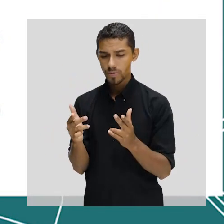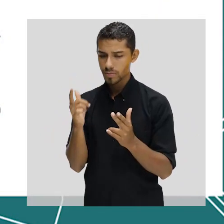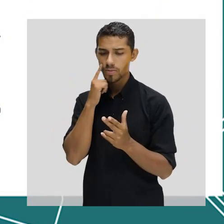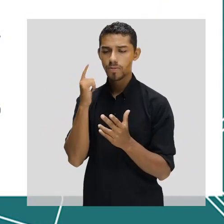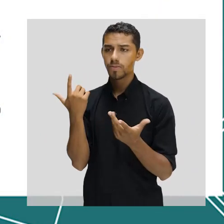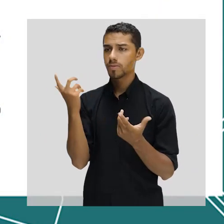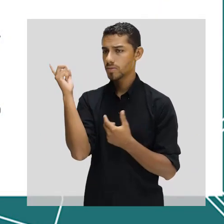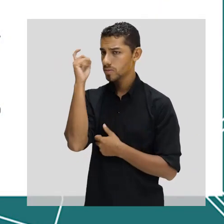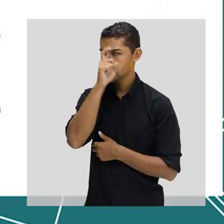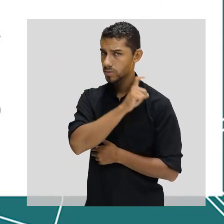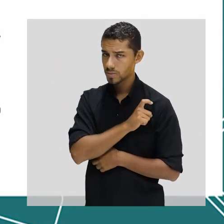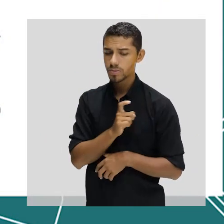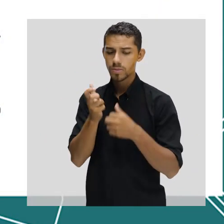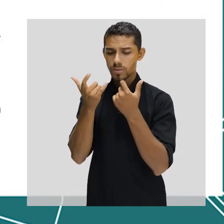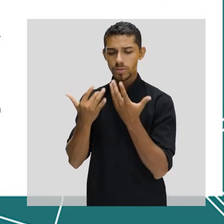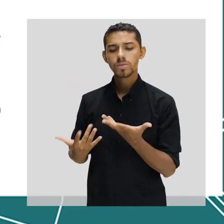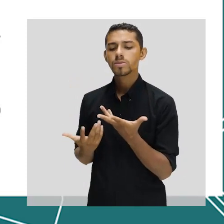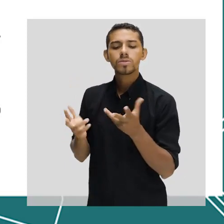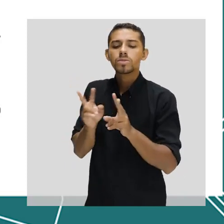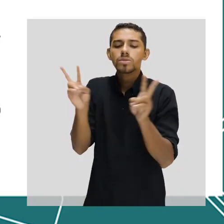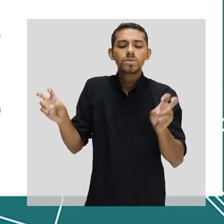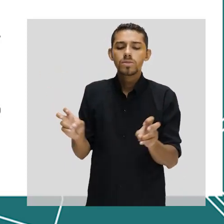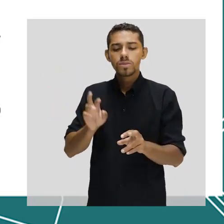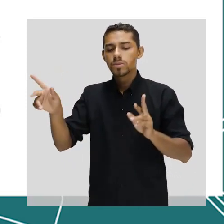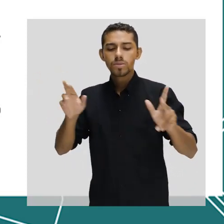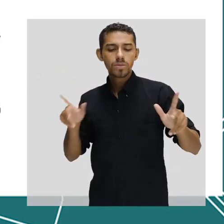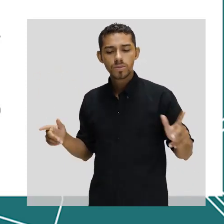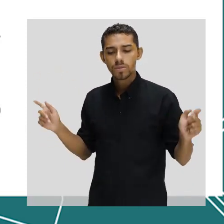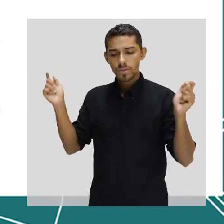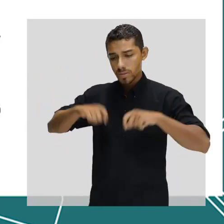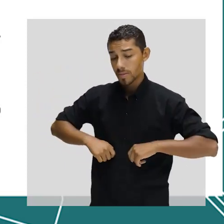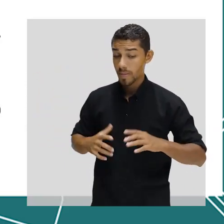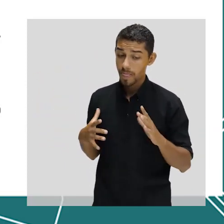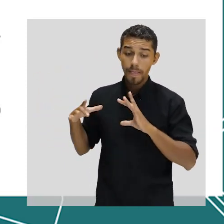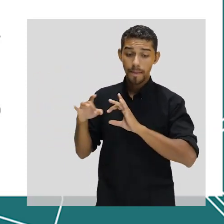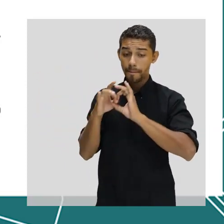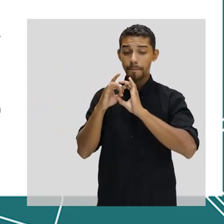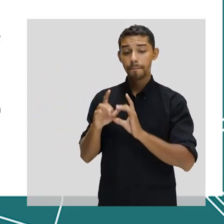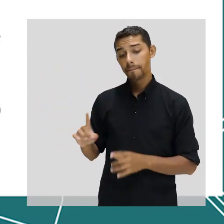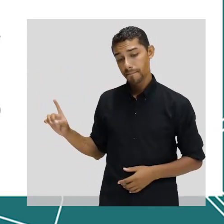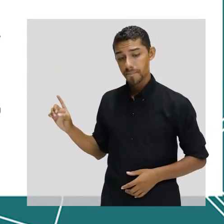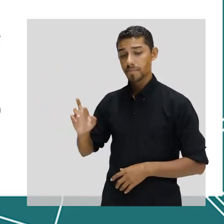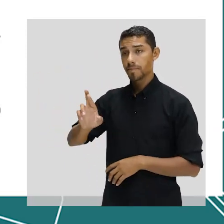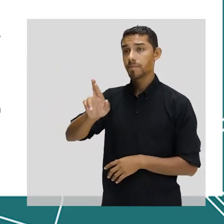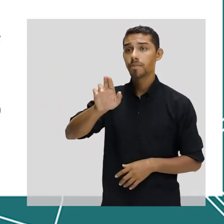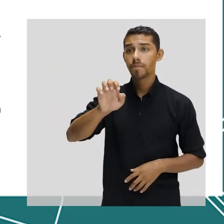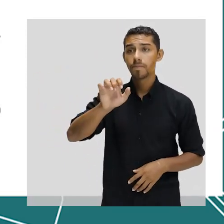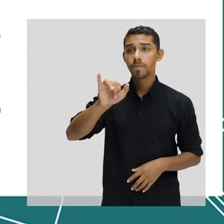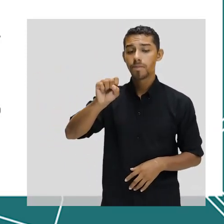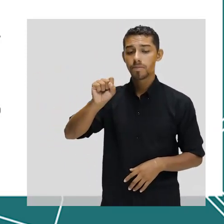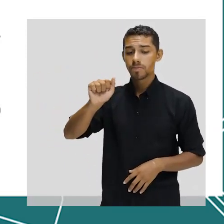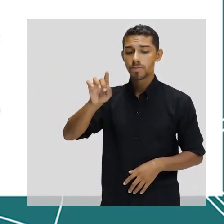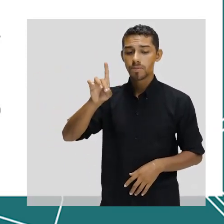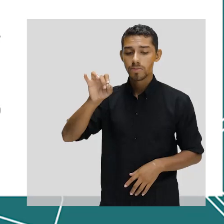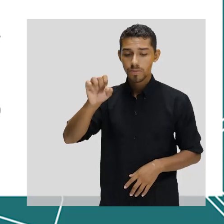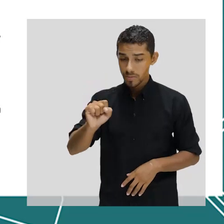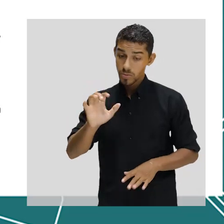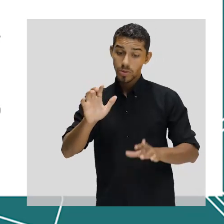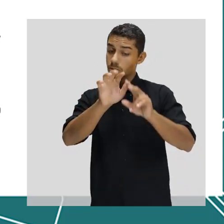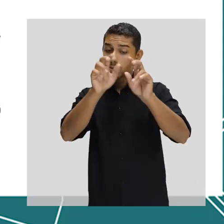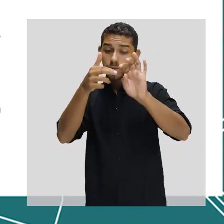em categorizá-los tem temáticas diferentes. O ponto em comum do reisado é o elemento de morte e de